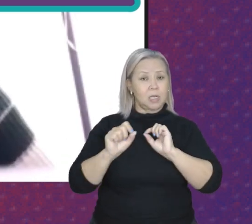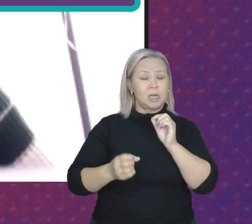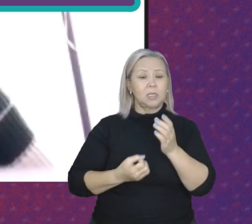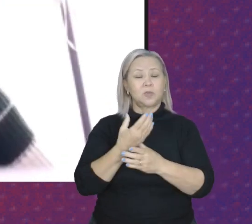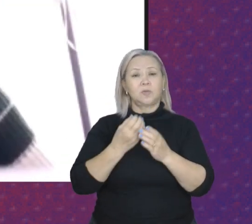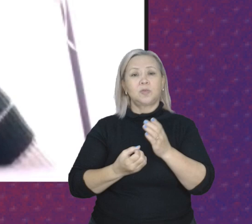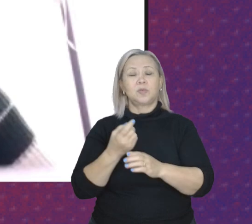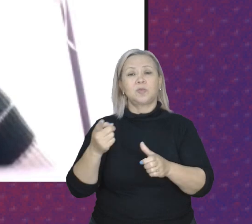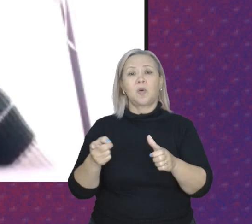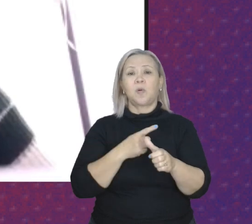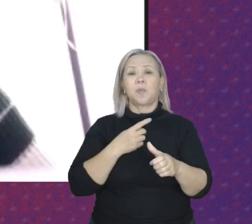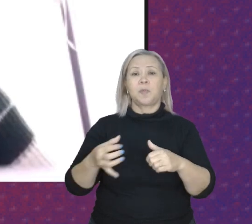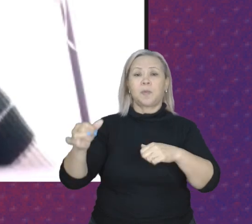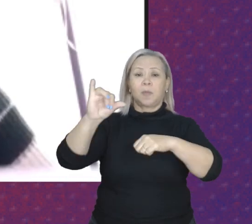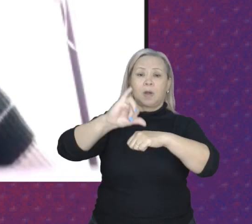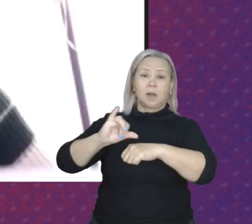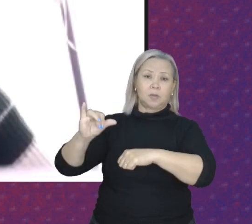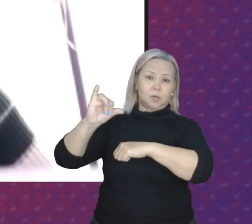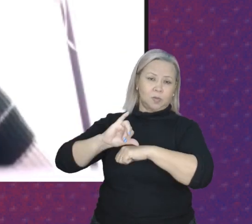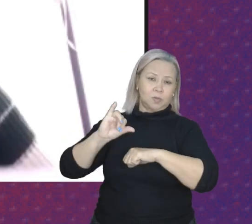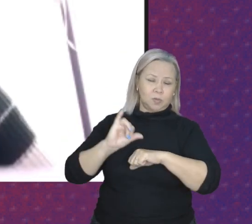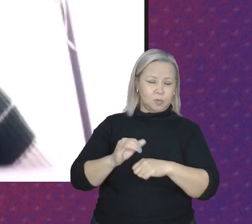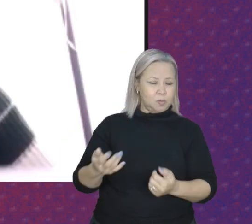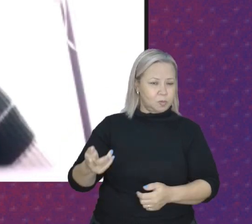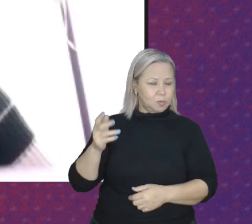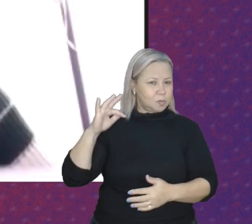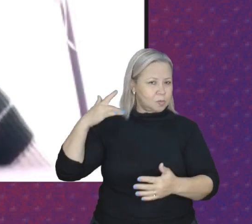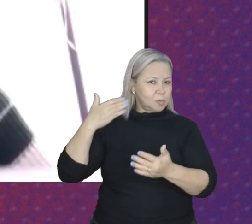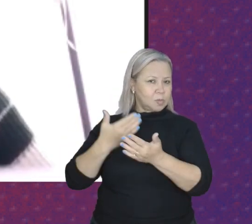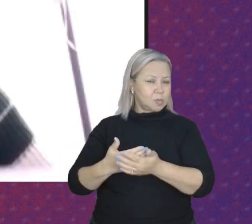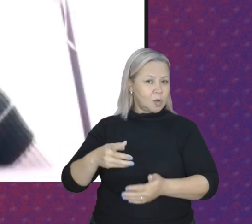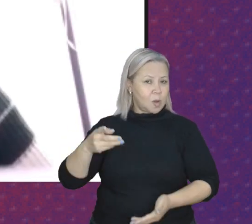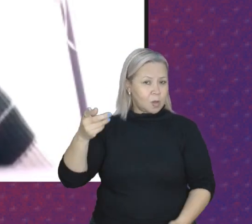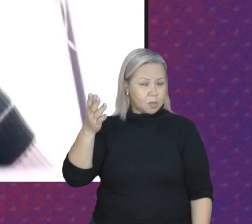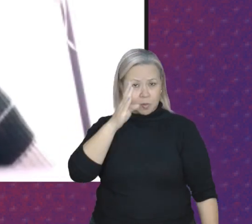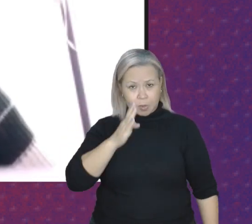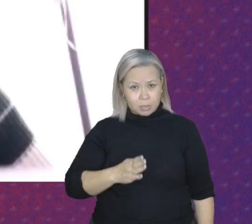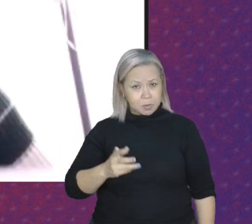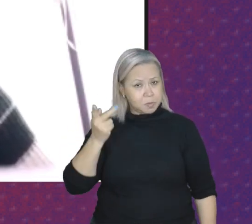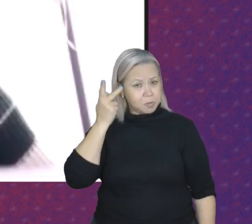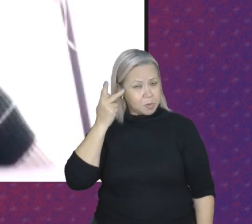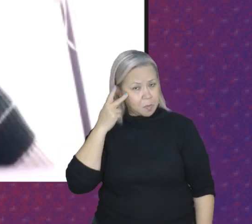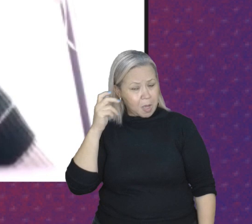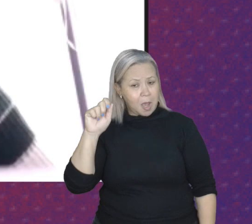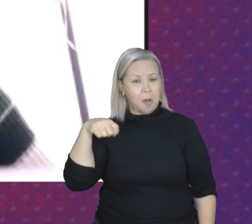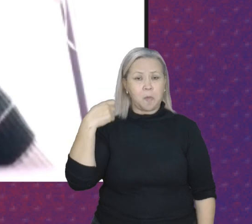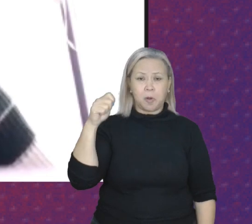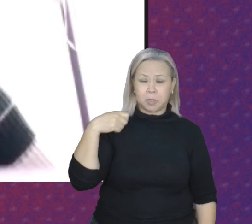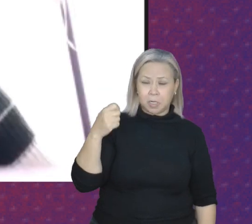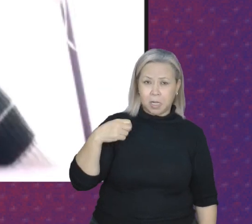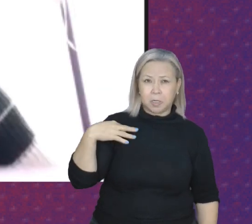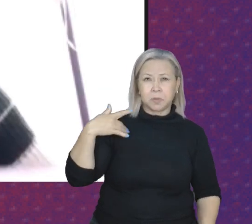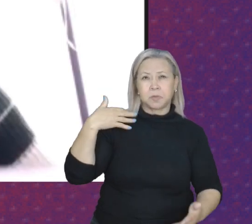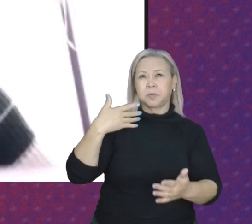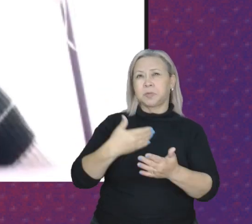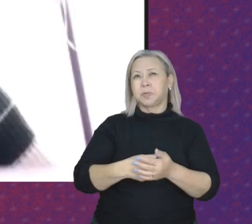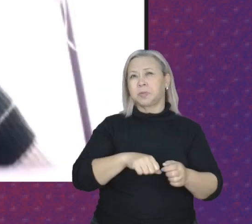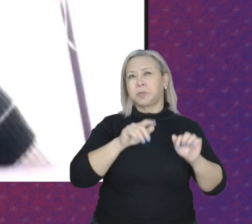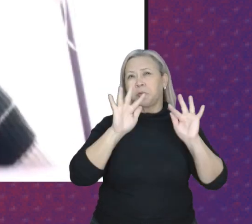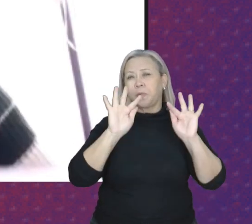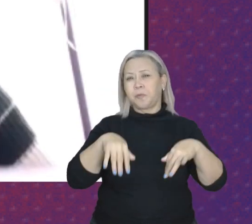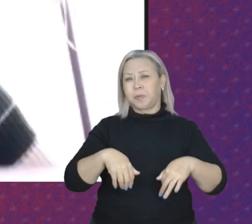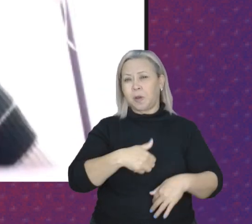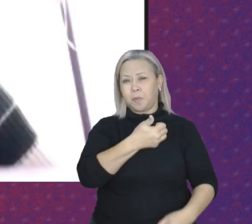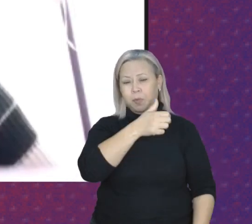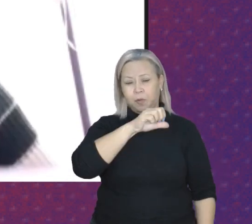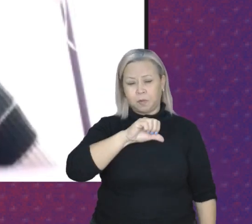primeiros núcleos na história do Brasil. Em São Paulo, Porto Alegre, final da década de 90, já constituía